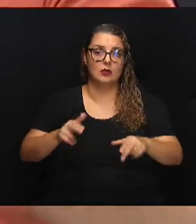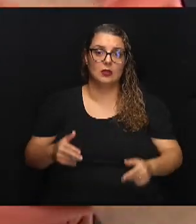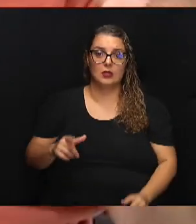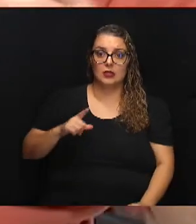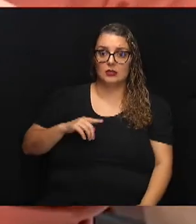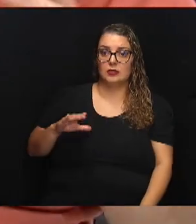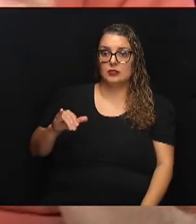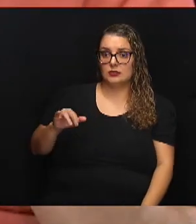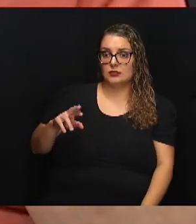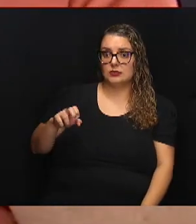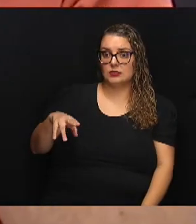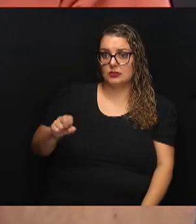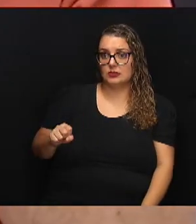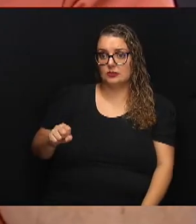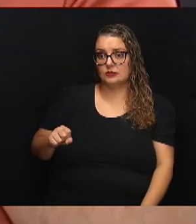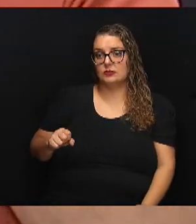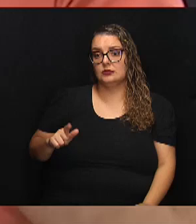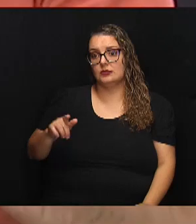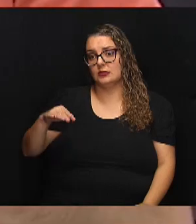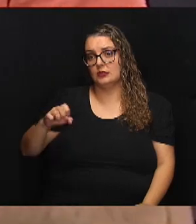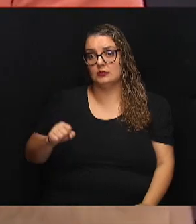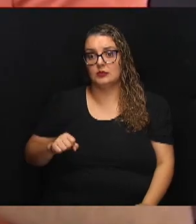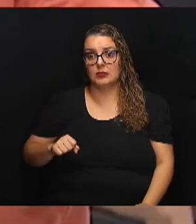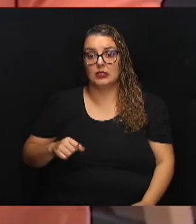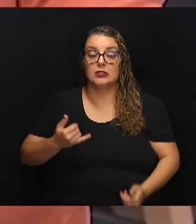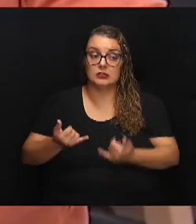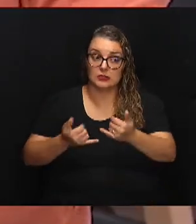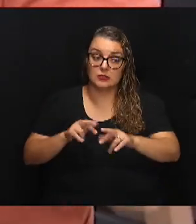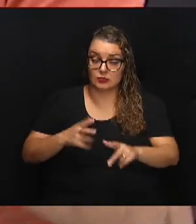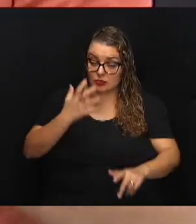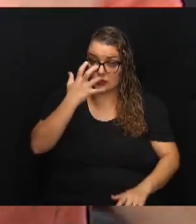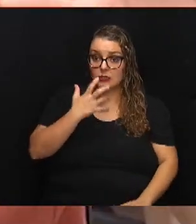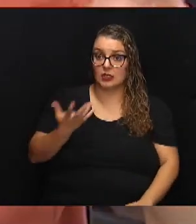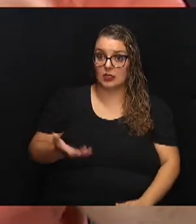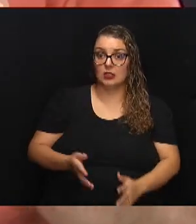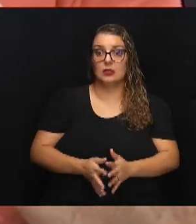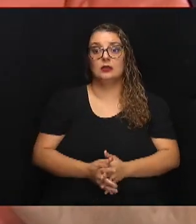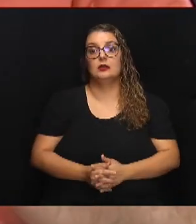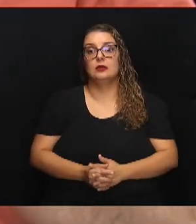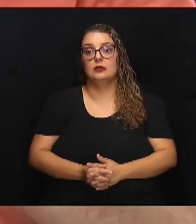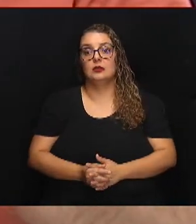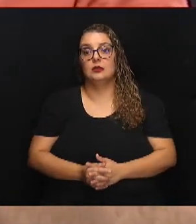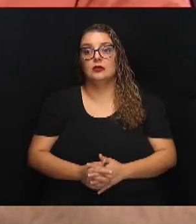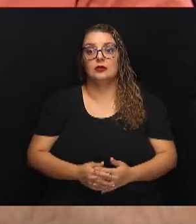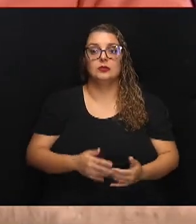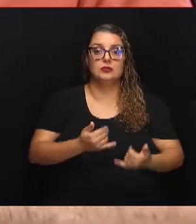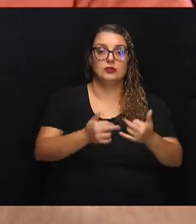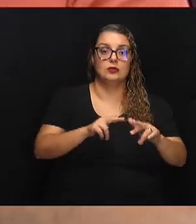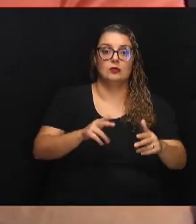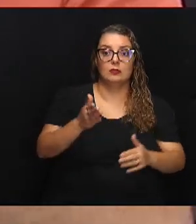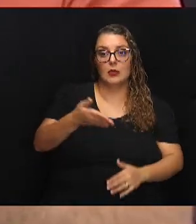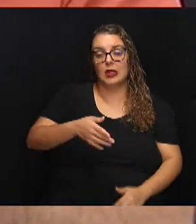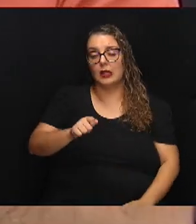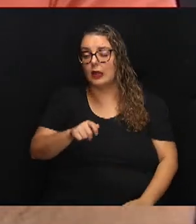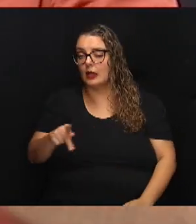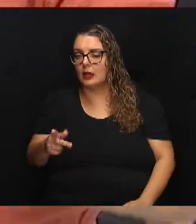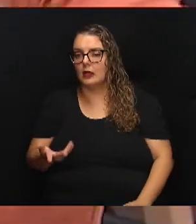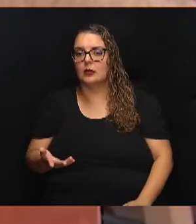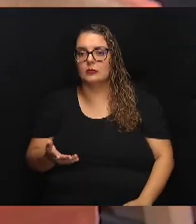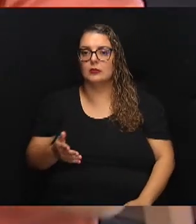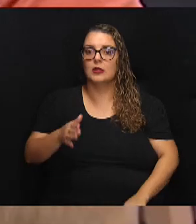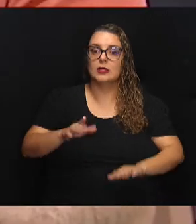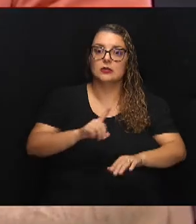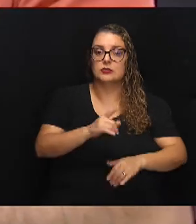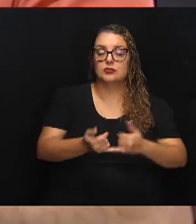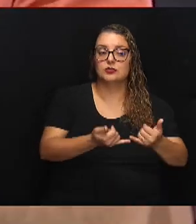games, os jogos sérios, né, colocar dessa maneira. E jogos / aplicativos, nem sempre é um jogo, é um aplicativo que